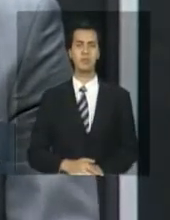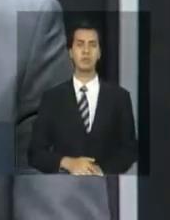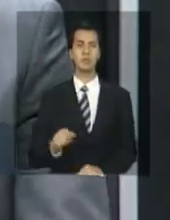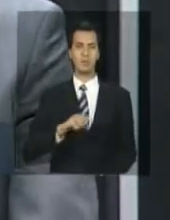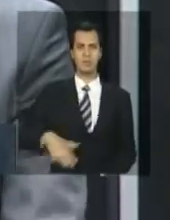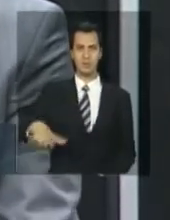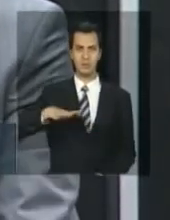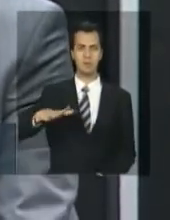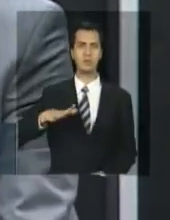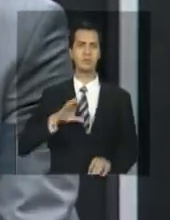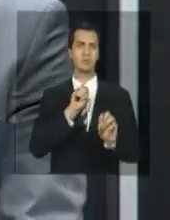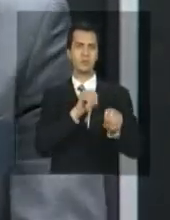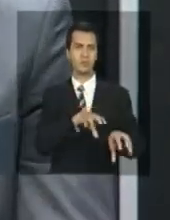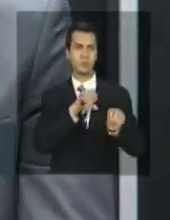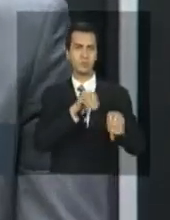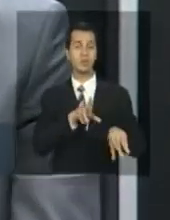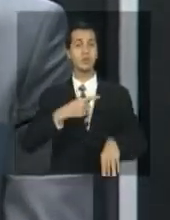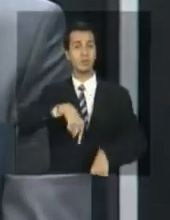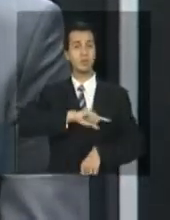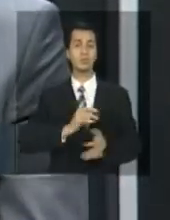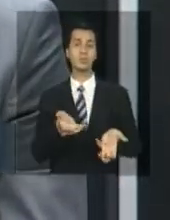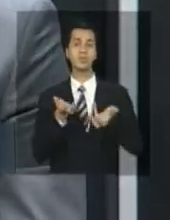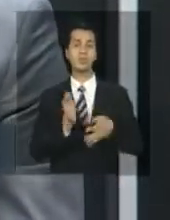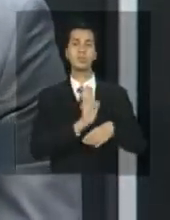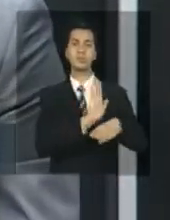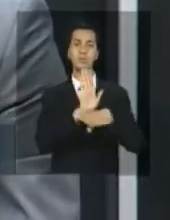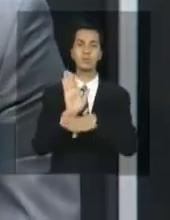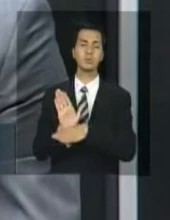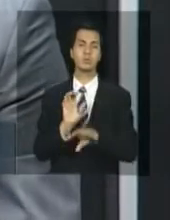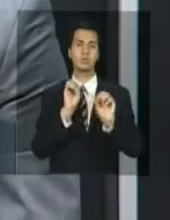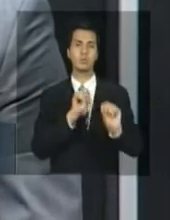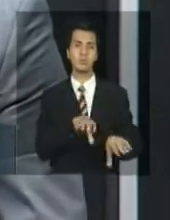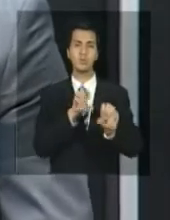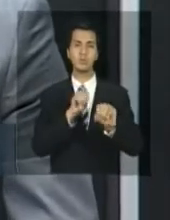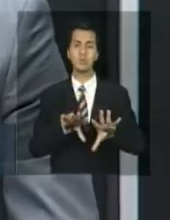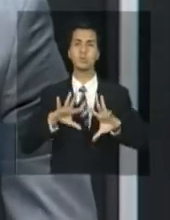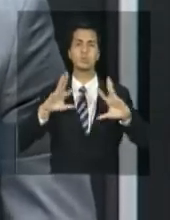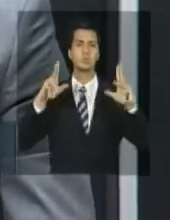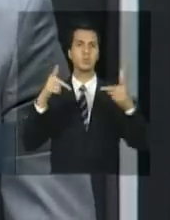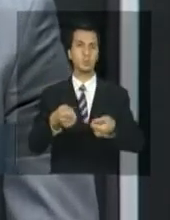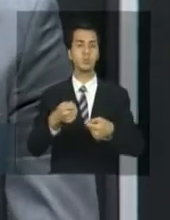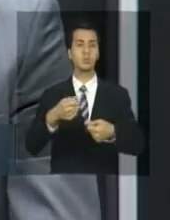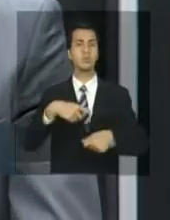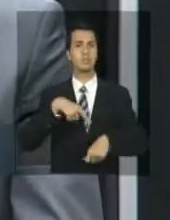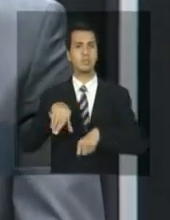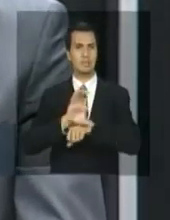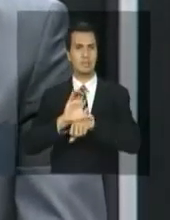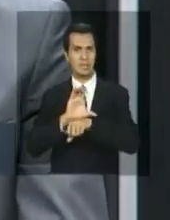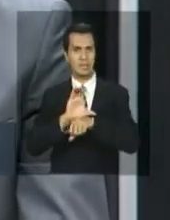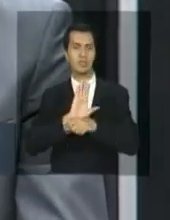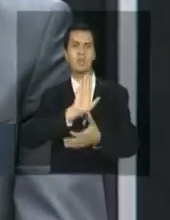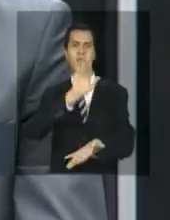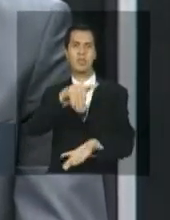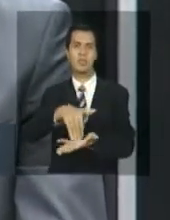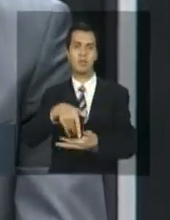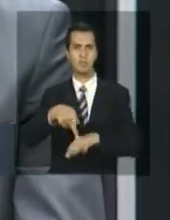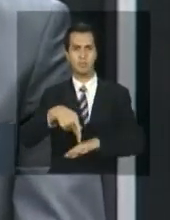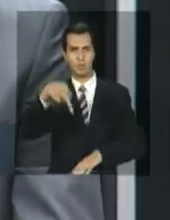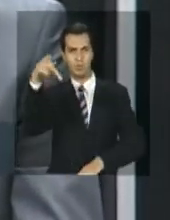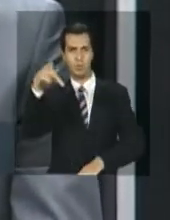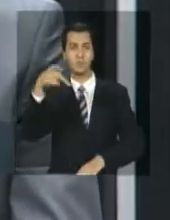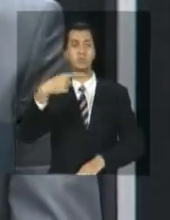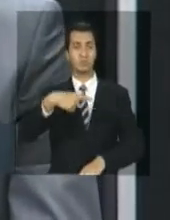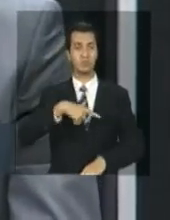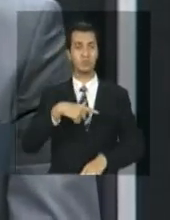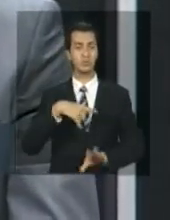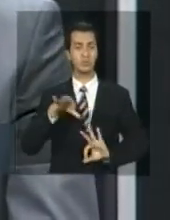é assegurar o acesso ao ensino de qualidade para todos, da creche à pós-graduação, com um dos eixos